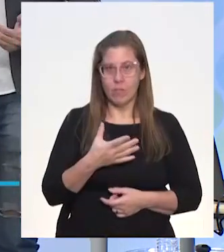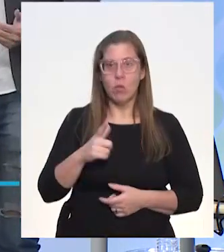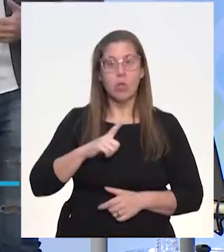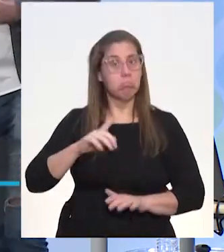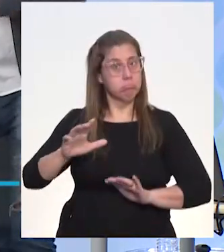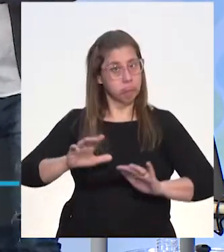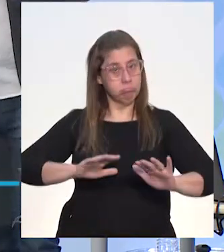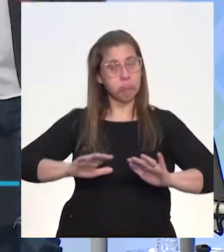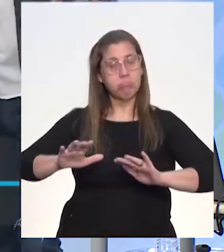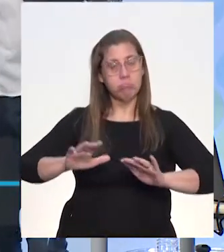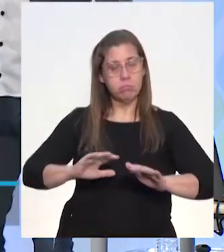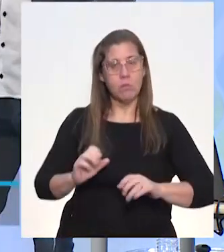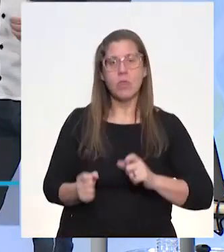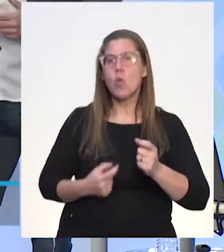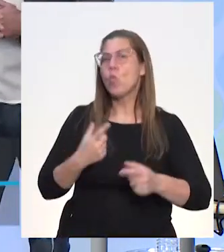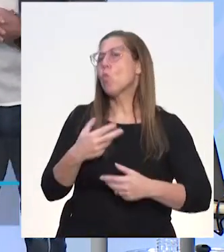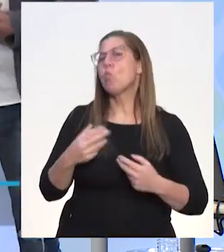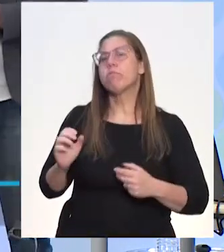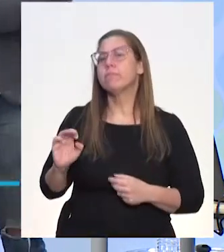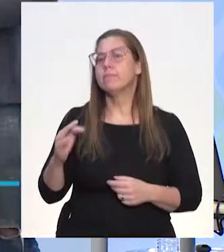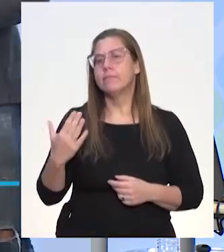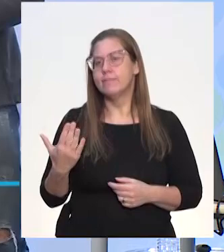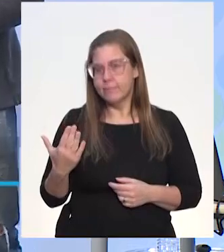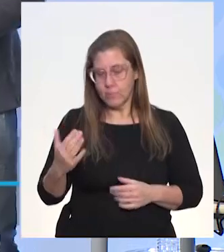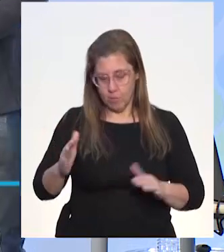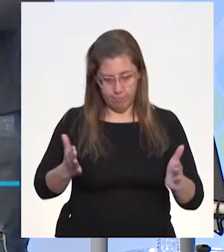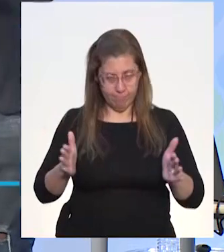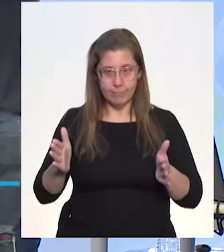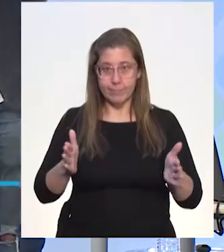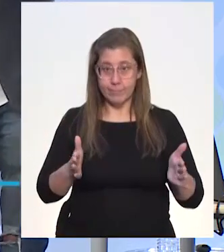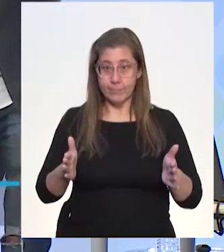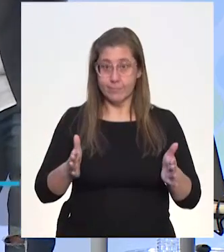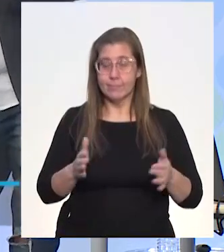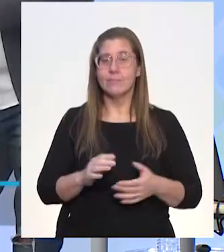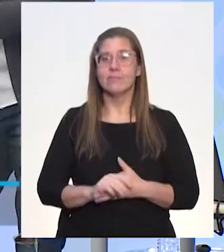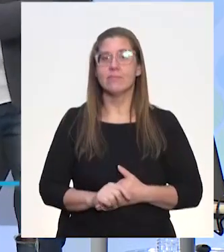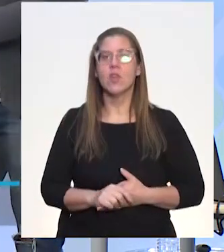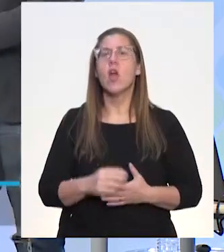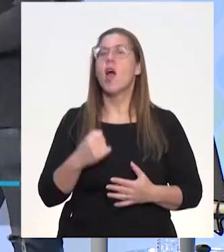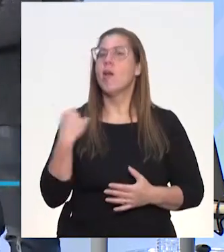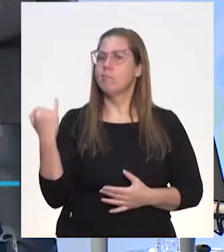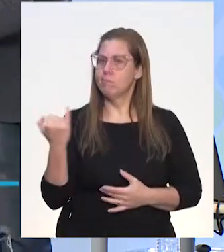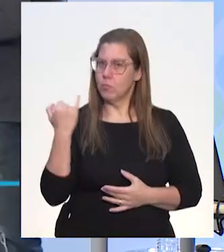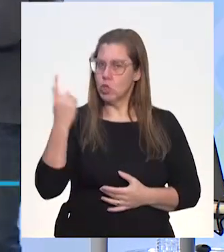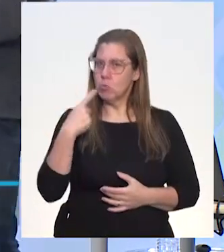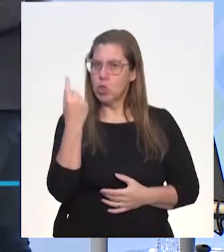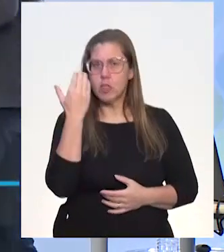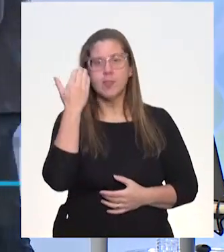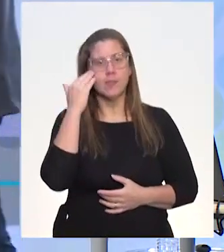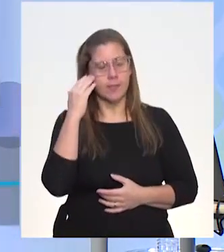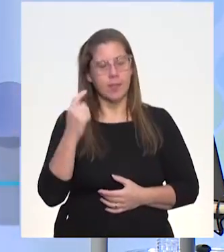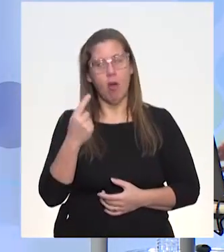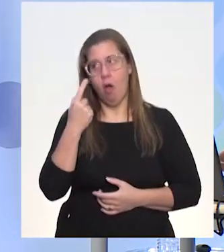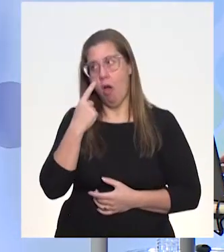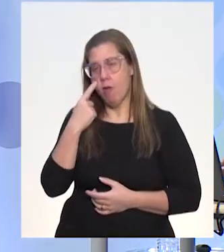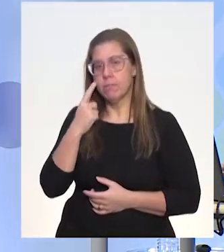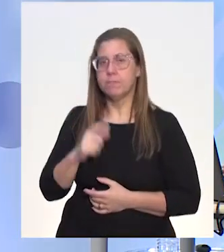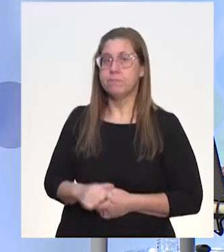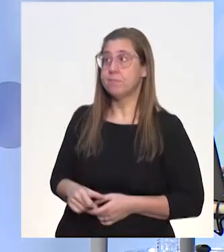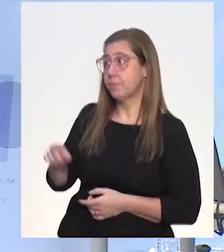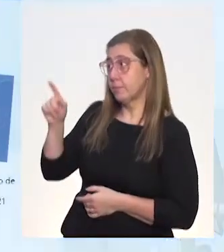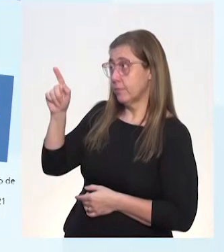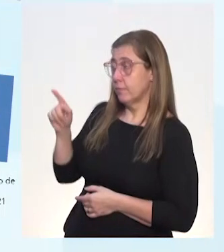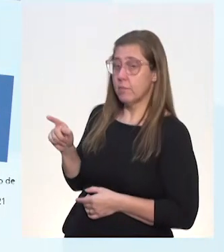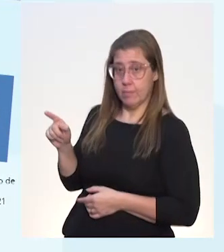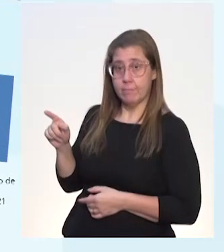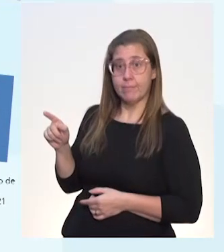movimento. E alguns fenômenos acontecem nesse período que são bastante marcantes para a gente compreender isso. Olha lá, os